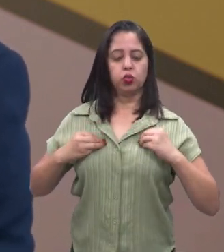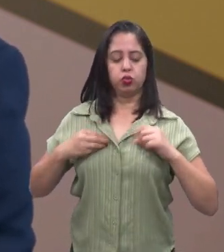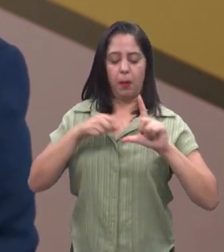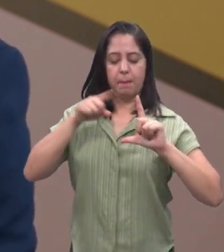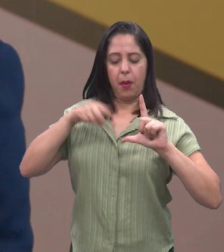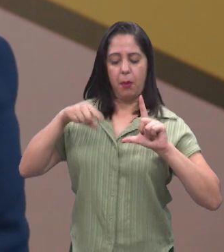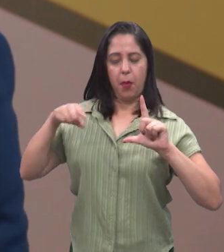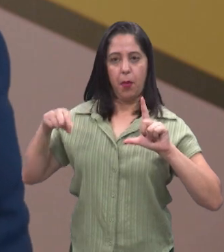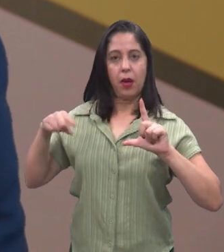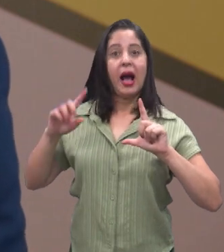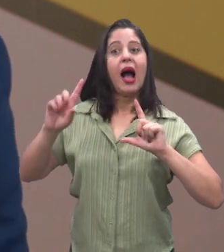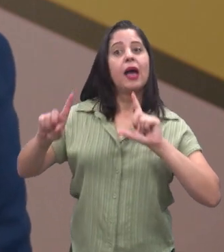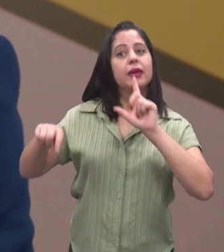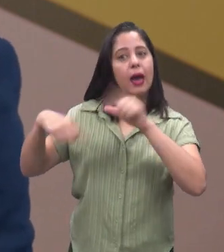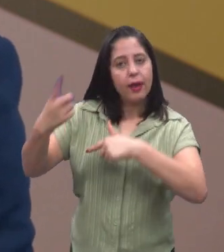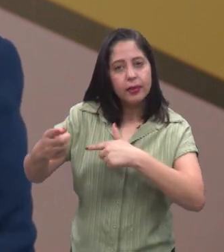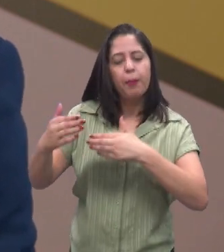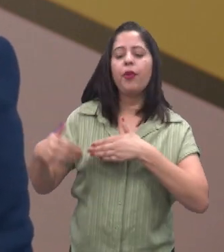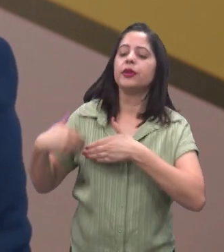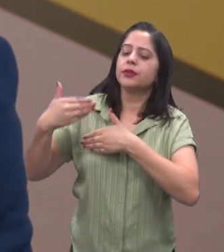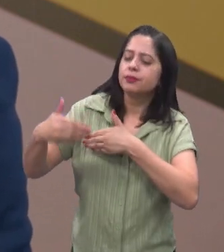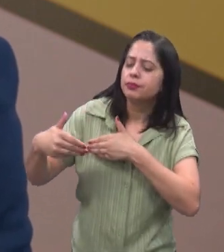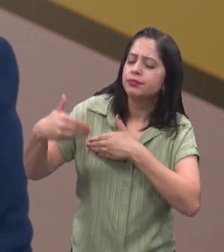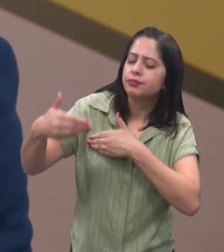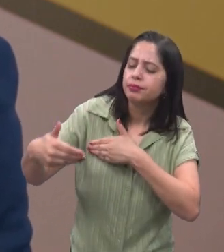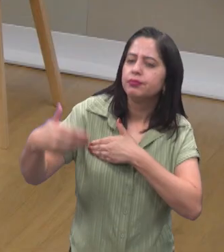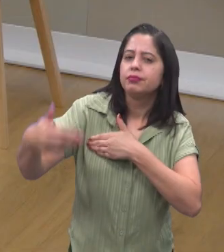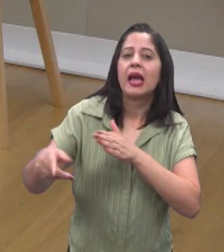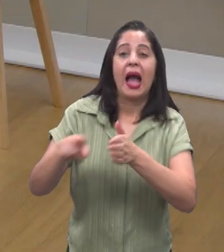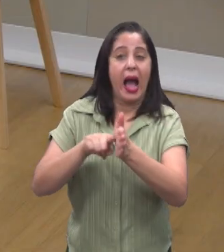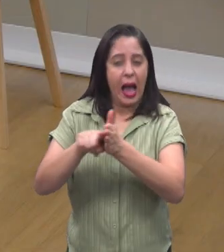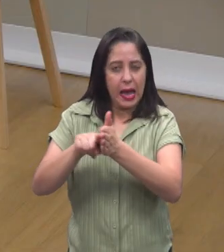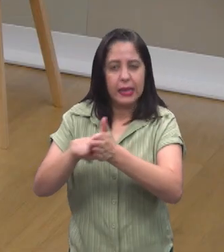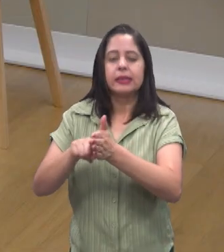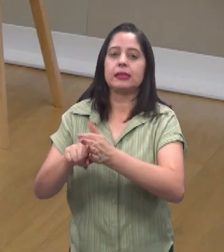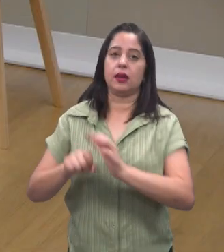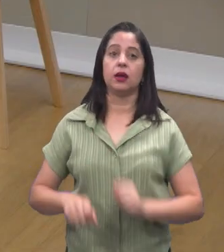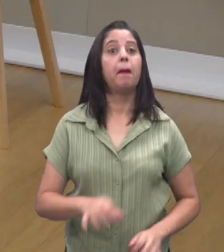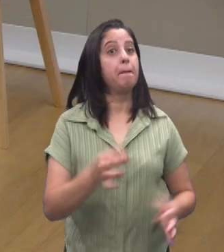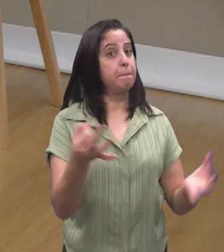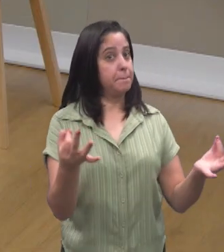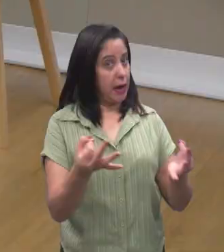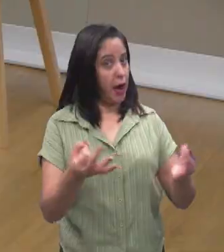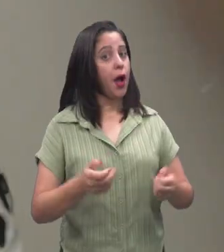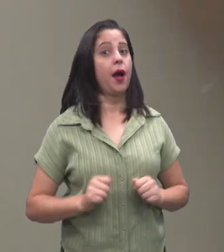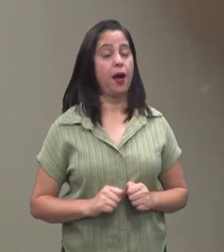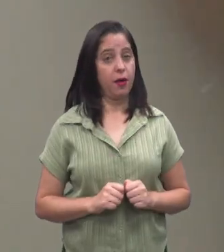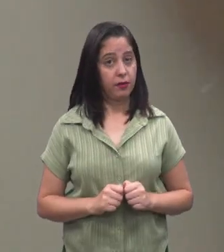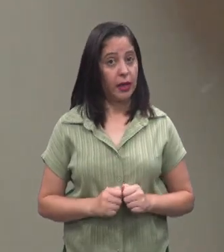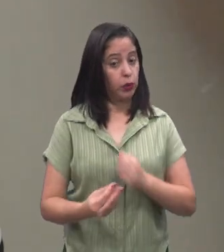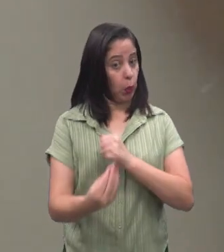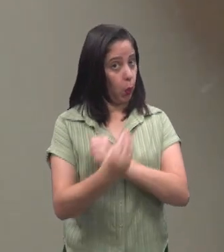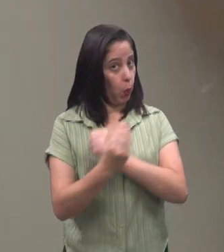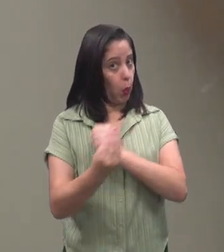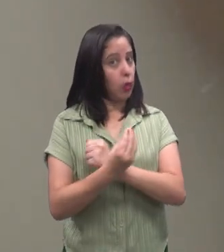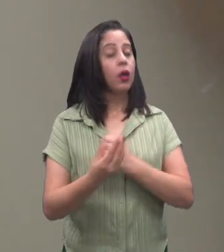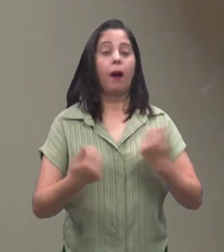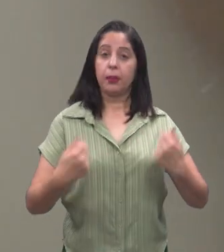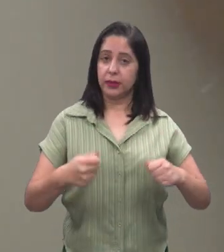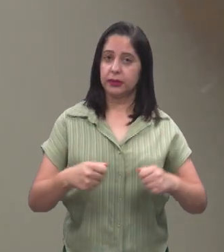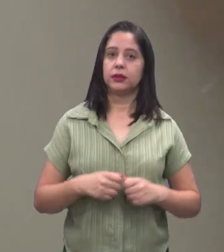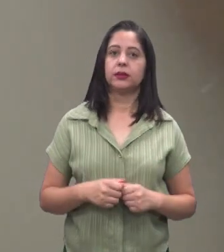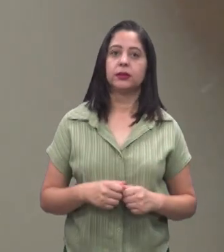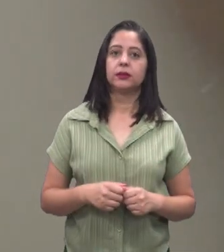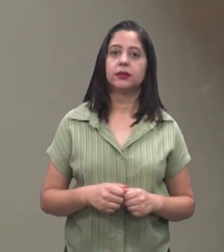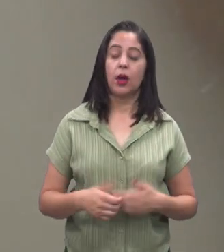vai reavaliando e fazendo outros exames periódicos. Perfeito, doutor. Prevenção sempre. Olha só, gente, é muito importante falar